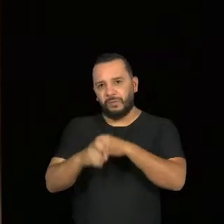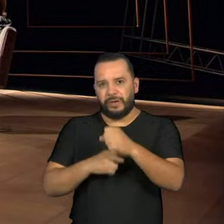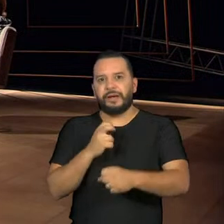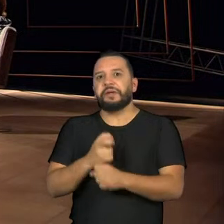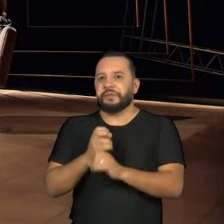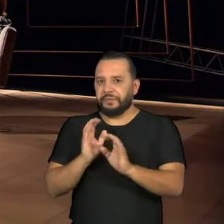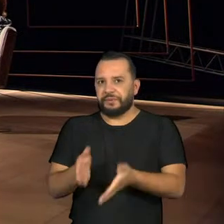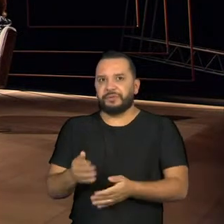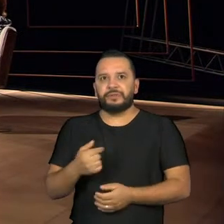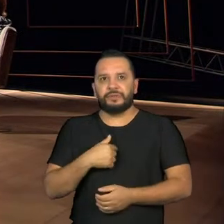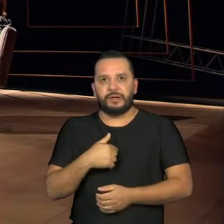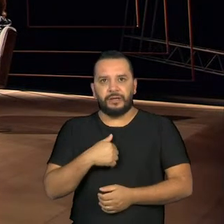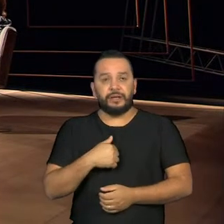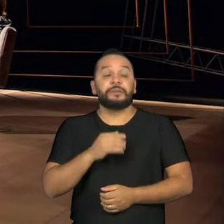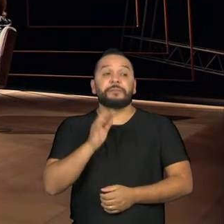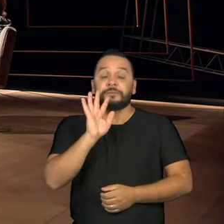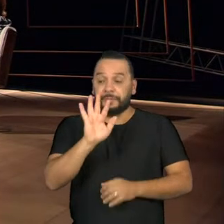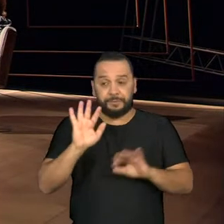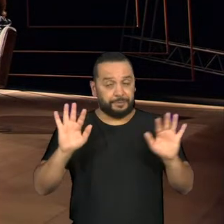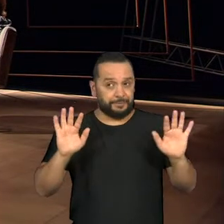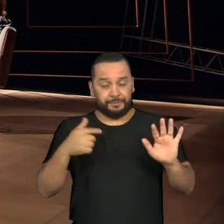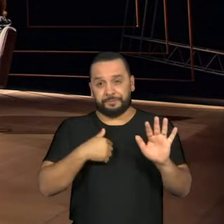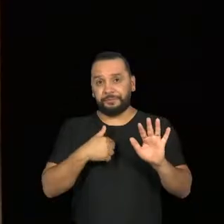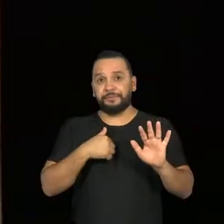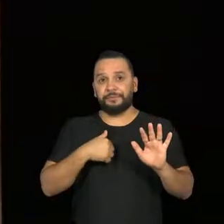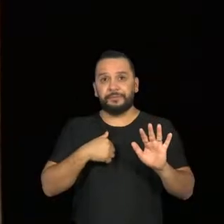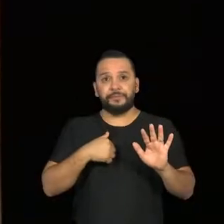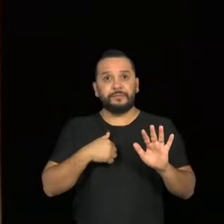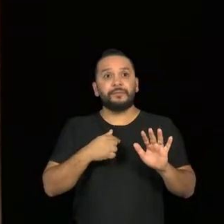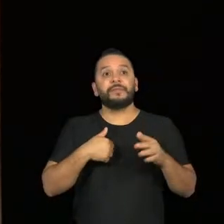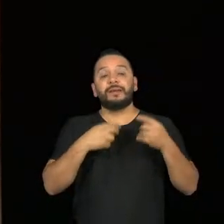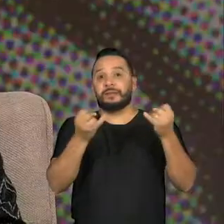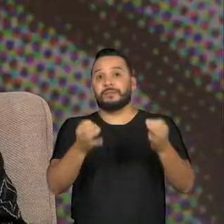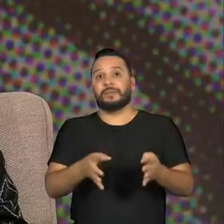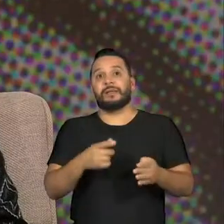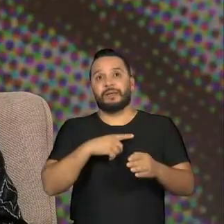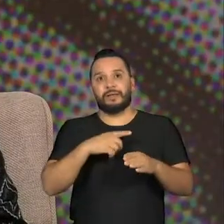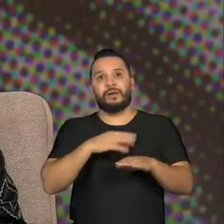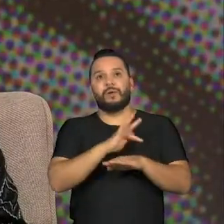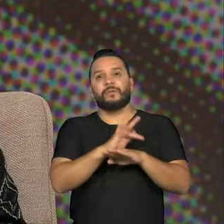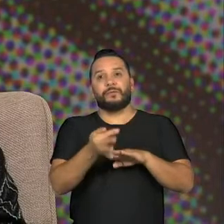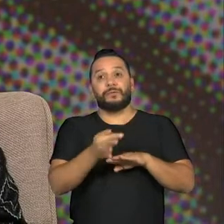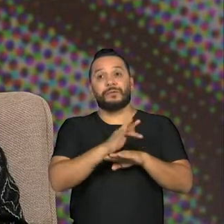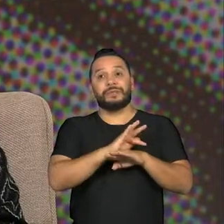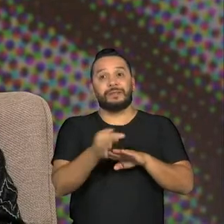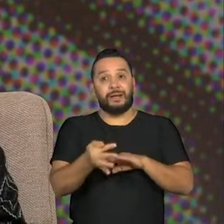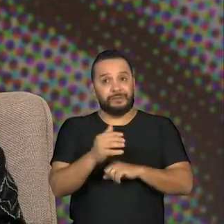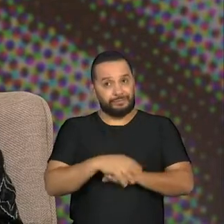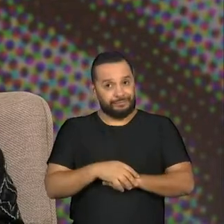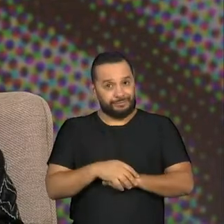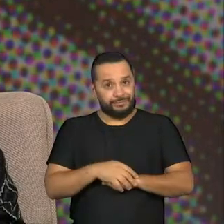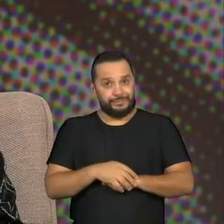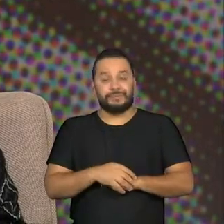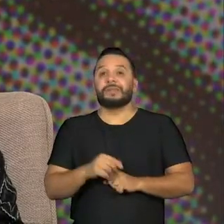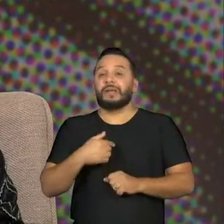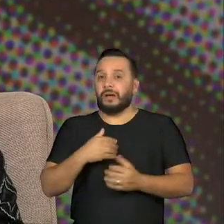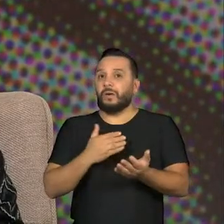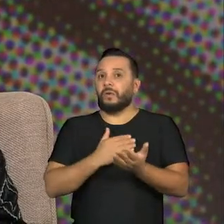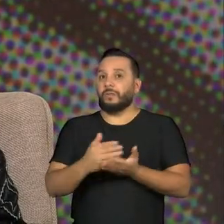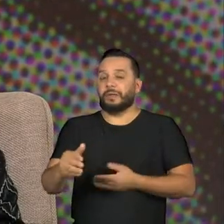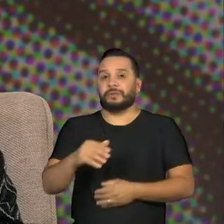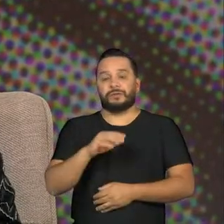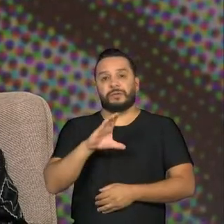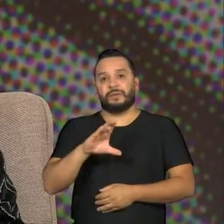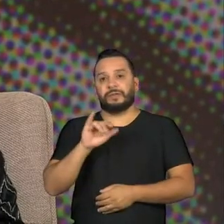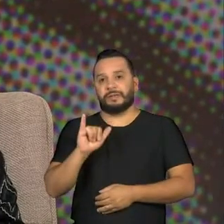aí essa história é o seguinte, eu tinha... A do Fusquinha. Eu tinha, exatamente. Quando começou o City Teatro, nós